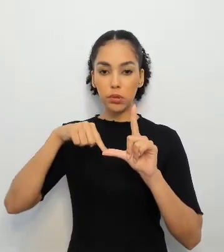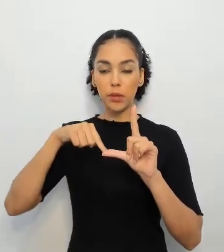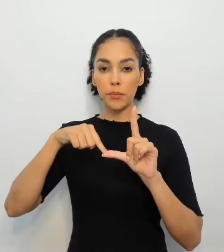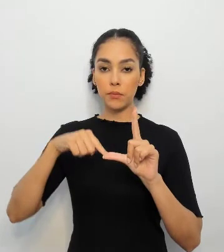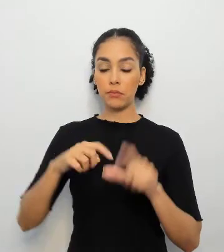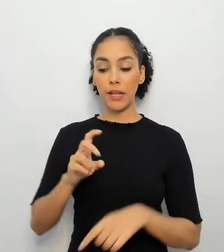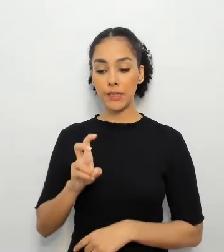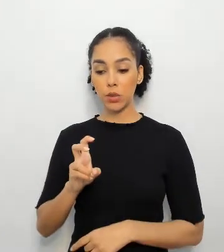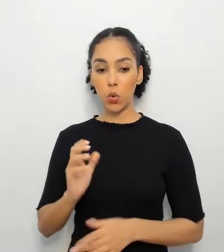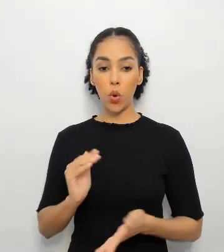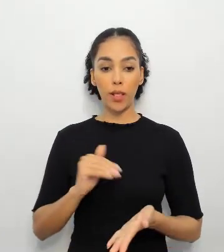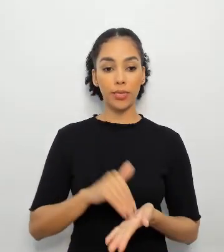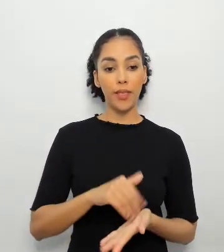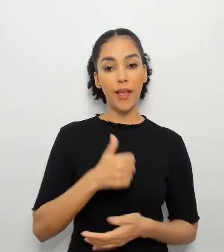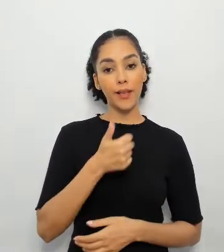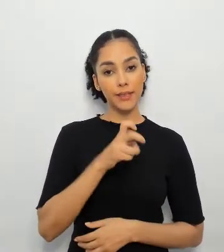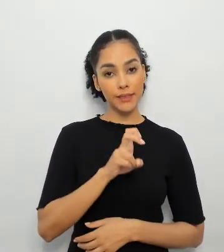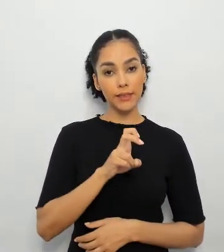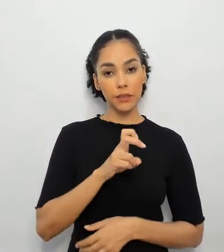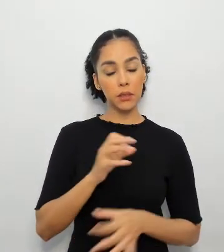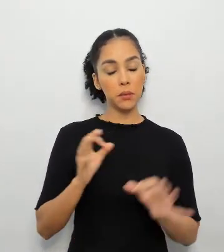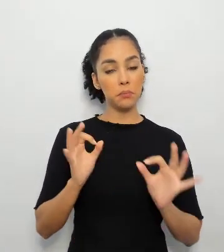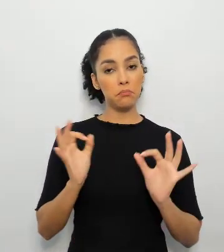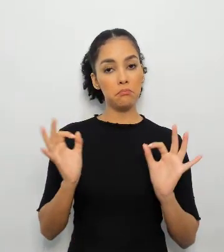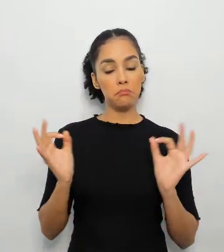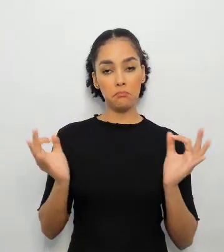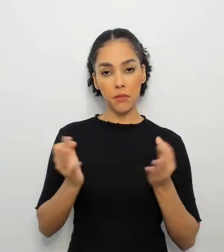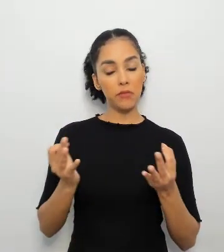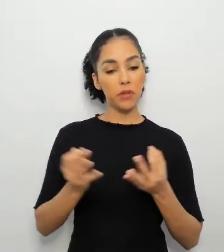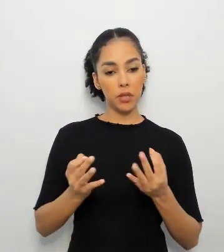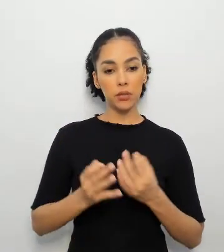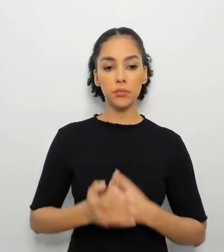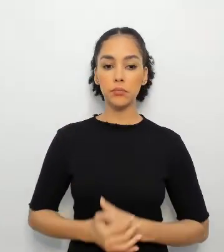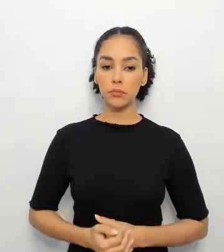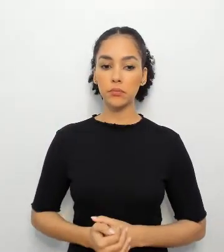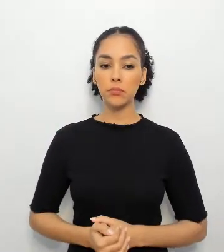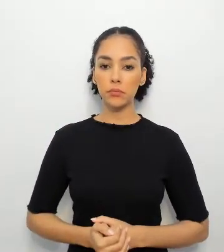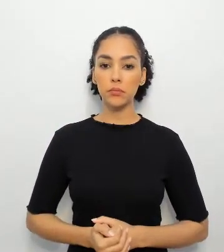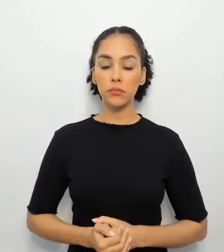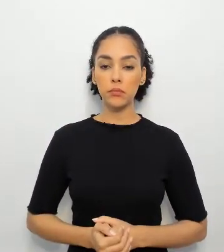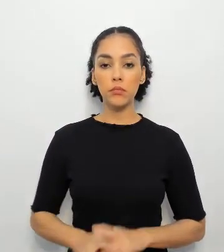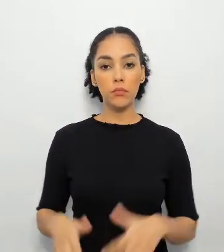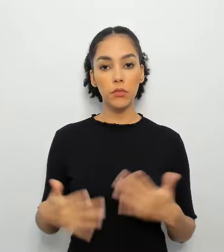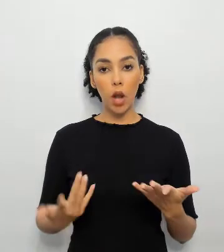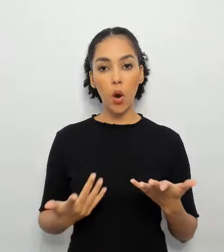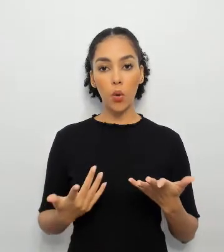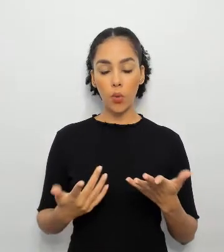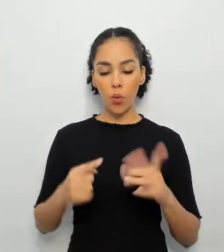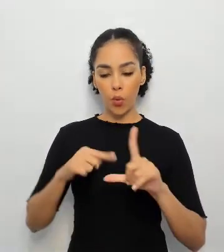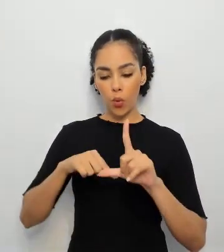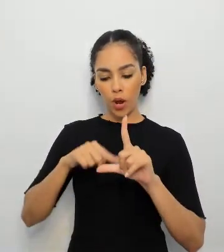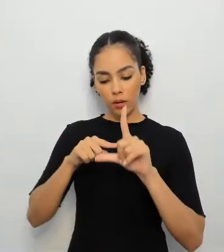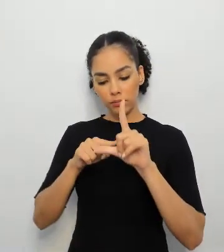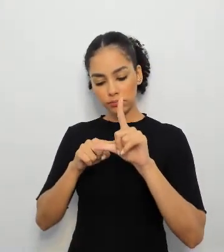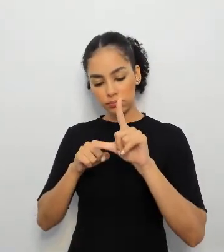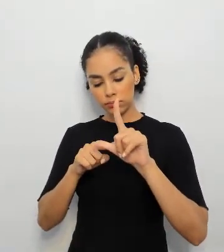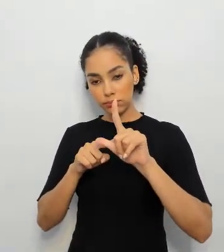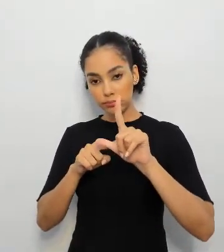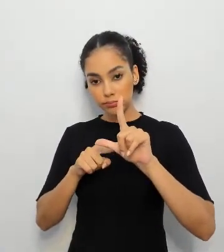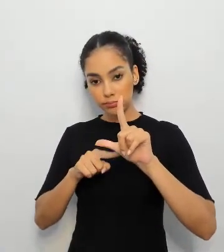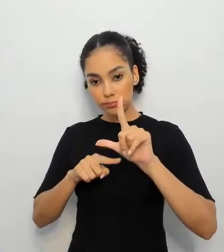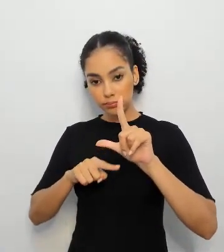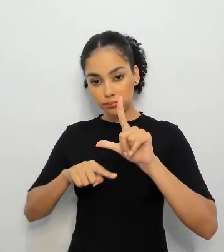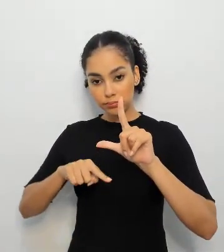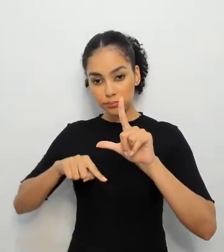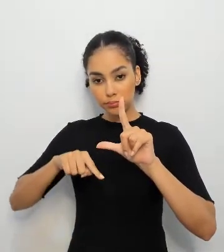5 até 15, perfeito aqui, está negativa de 5 até 15, ou seja, o gráfico da função está abaixo do eixo